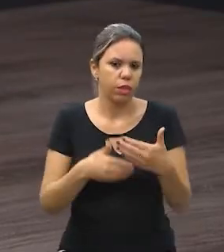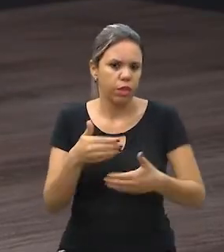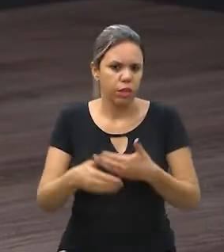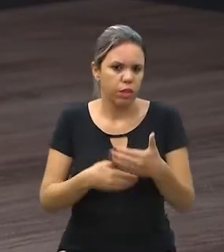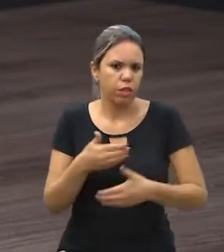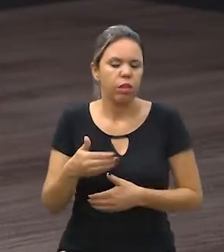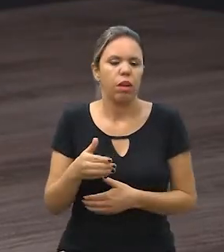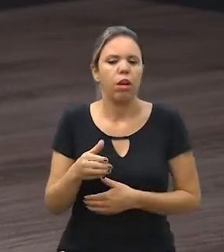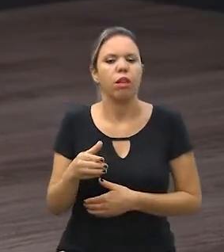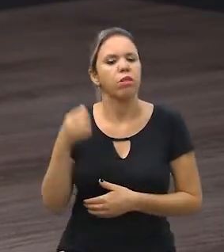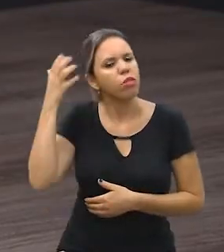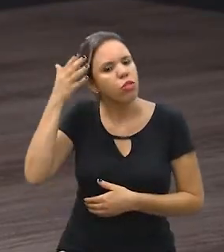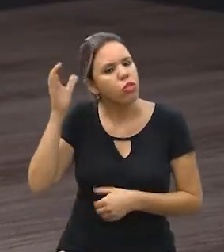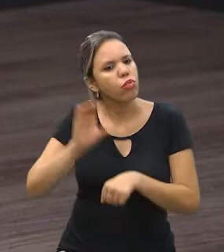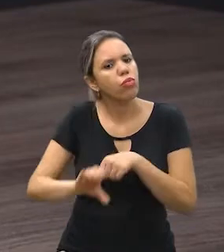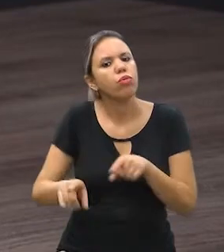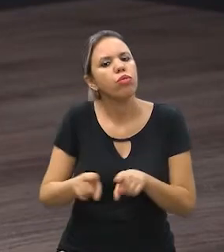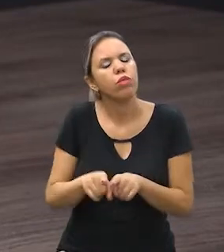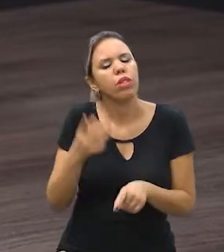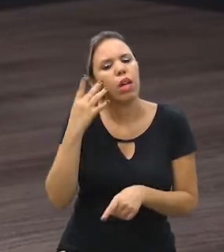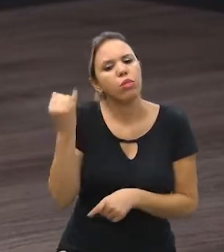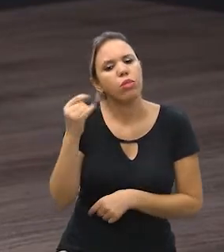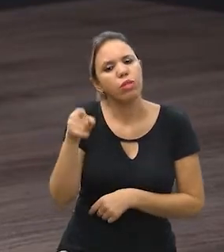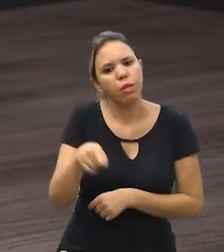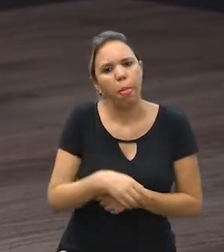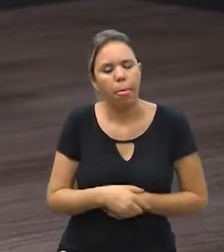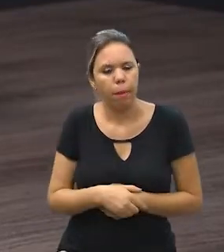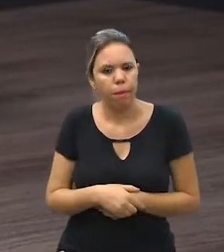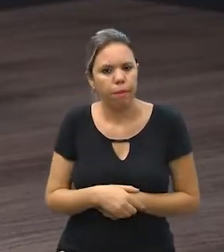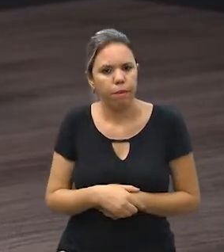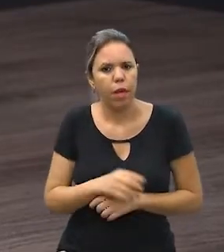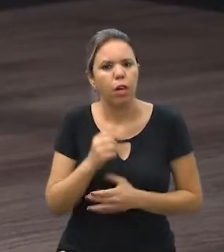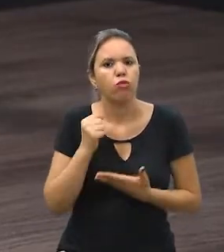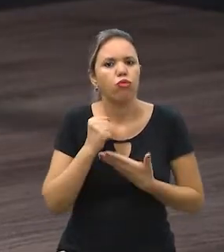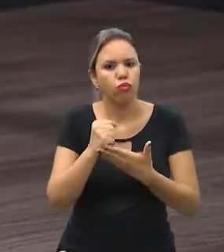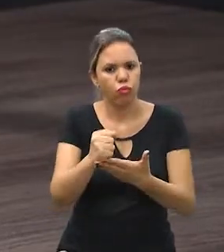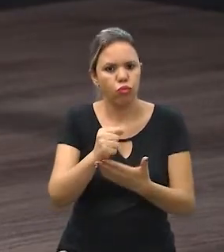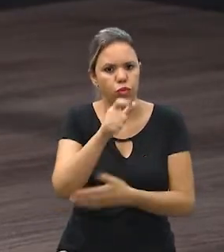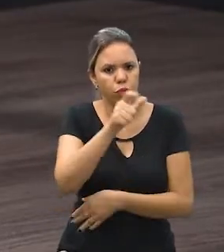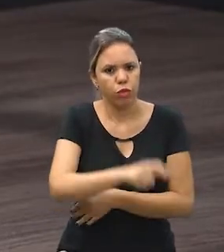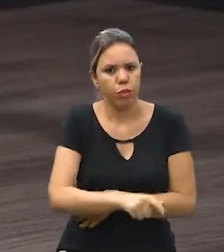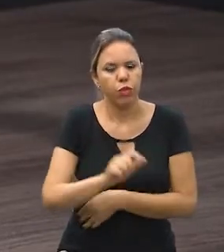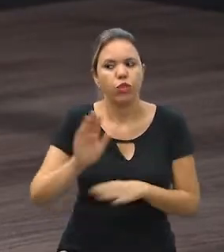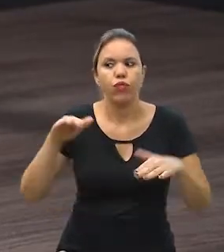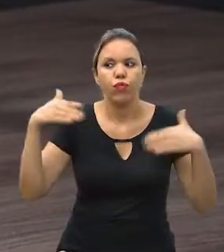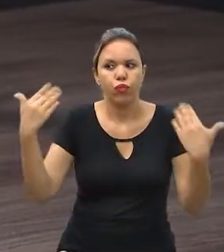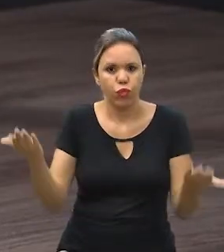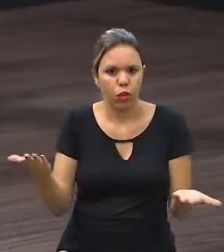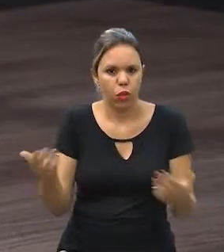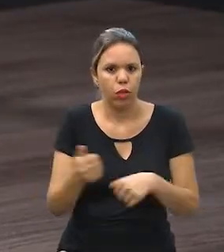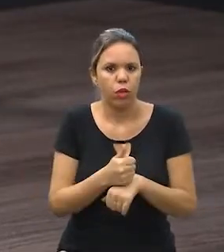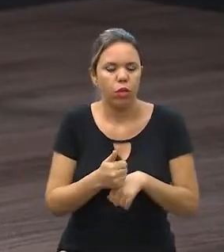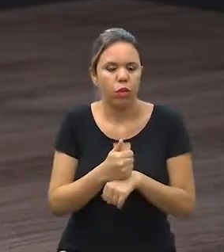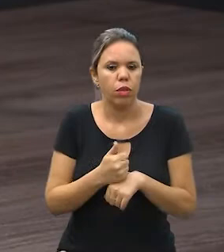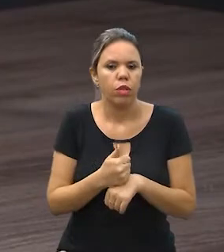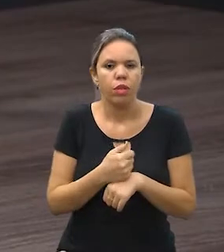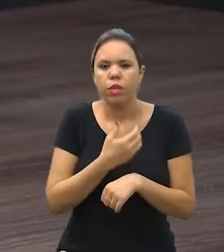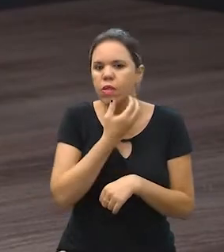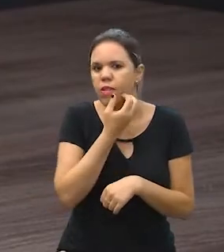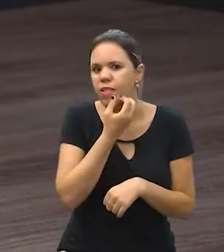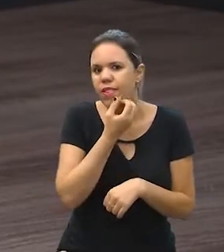de coaching e tudo mais. É importante a ajuda dessa pessoa de fora, especializada,